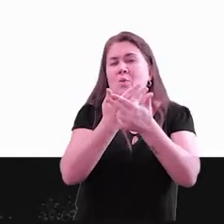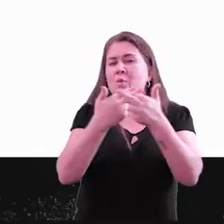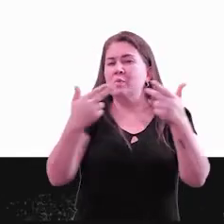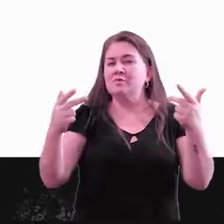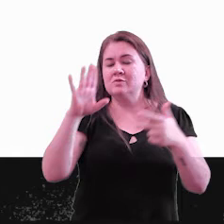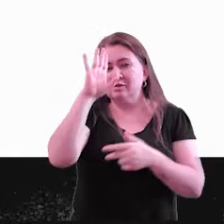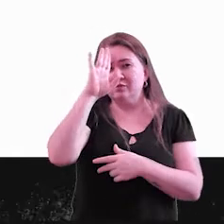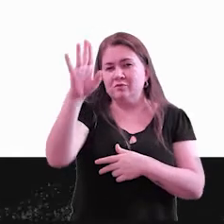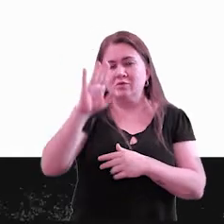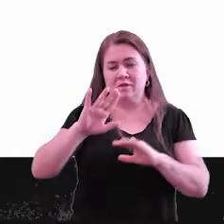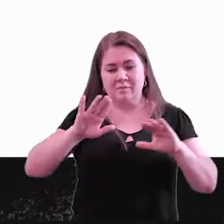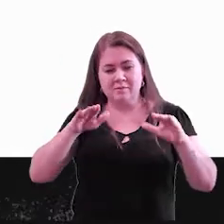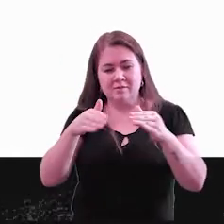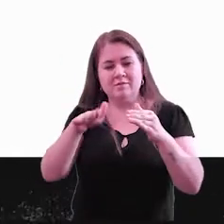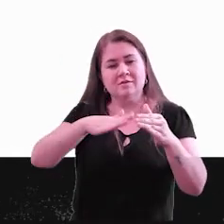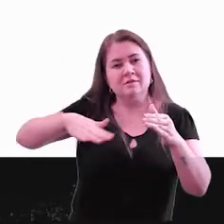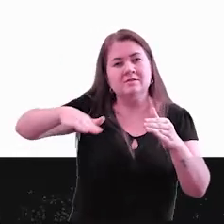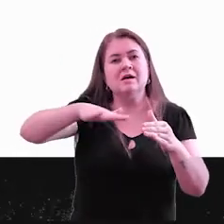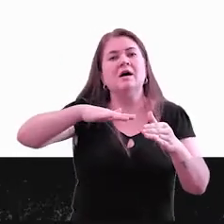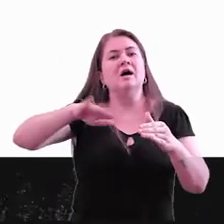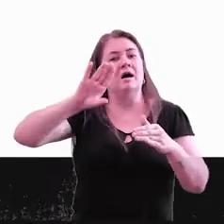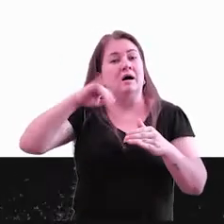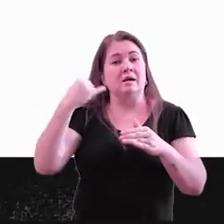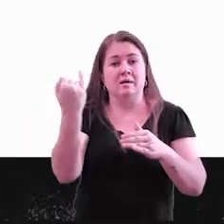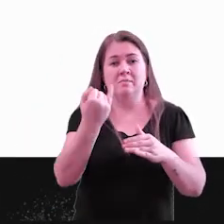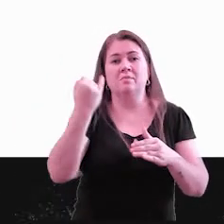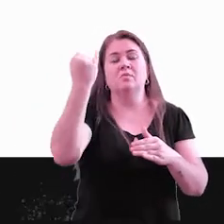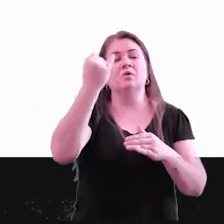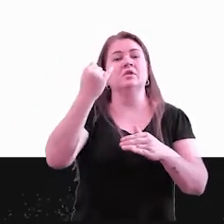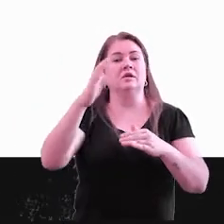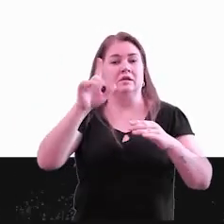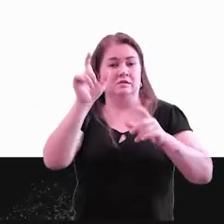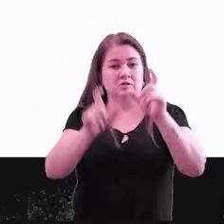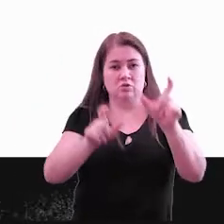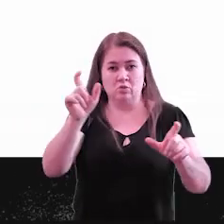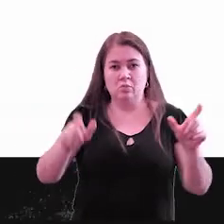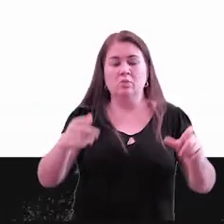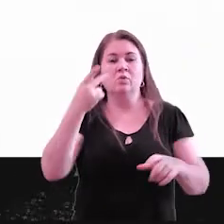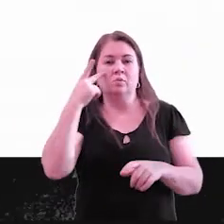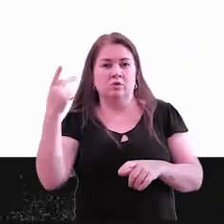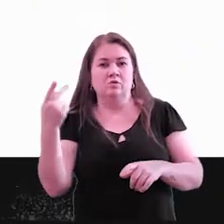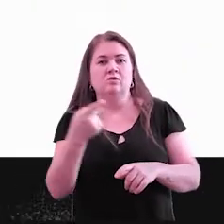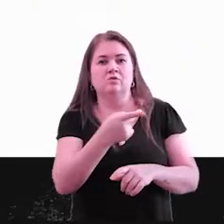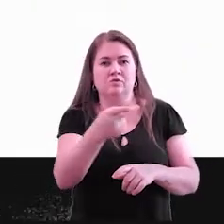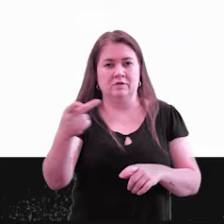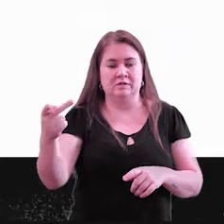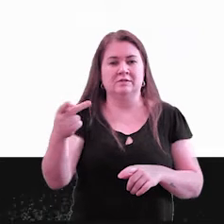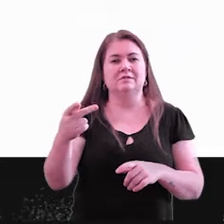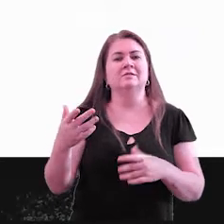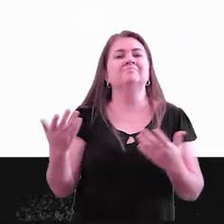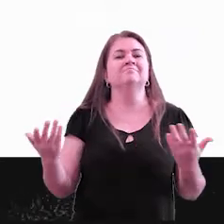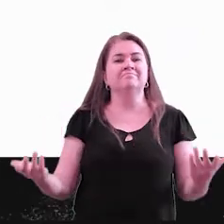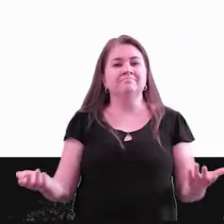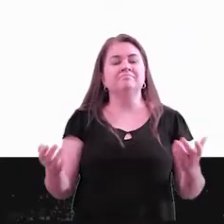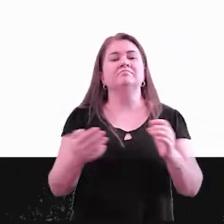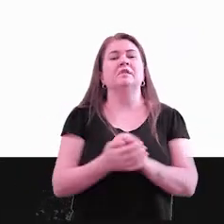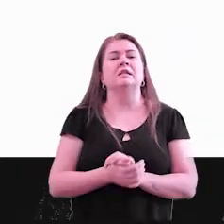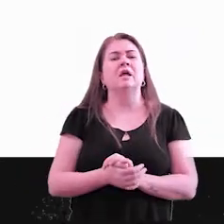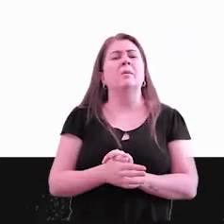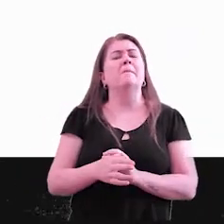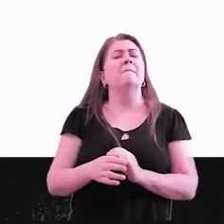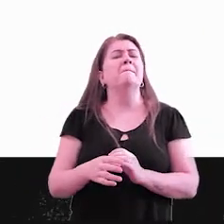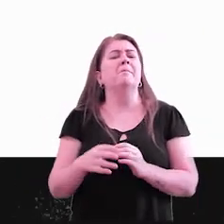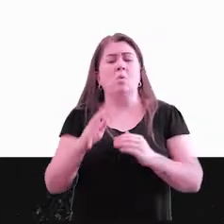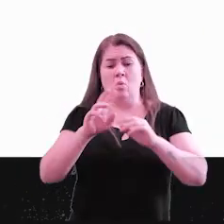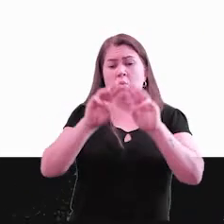do visitante. A quem se dirige o museu? É fundamental que eu pense, né, para quem que eu estou